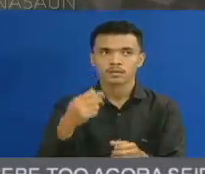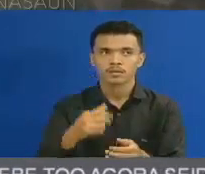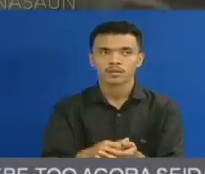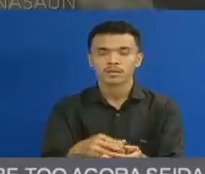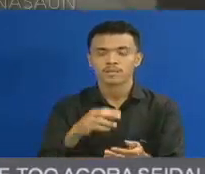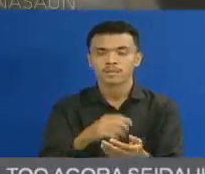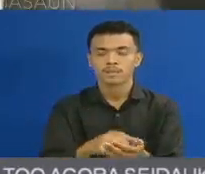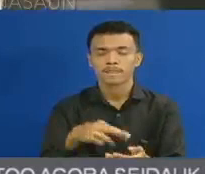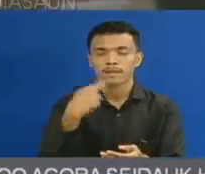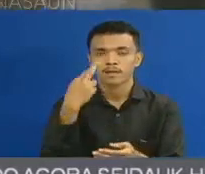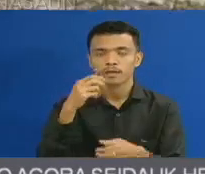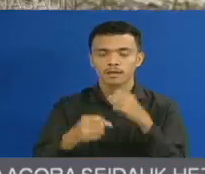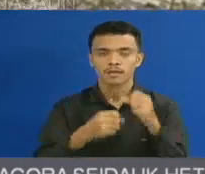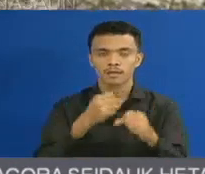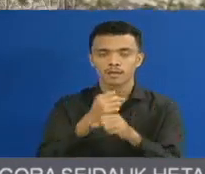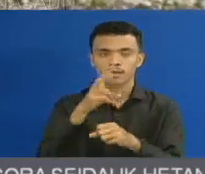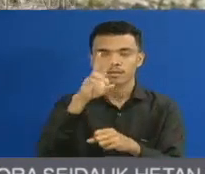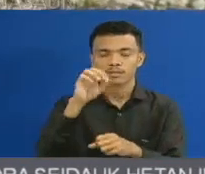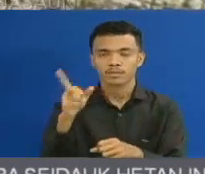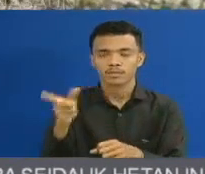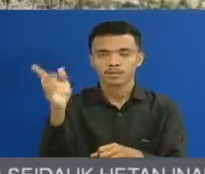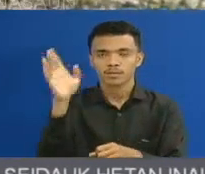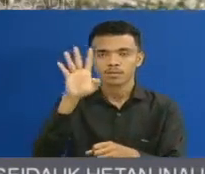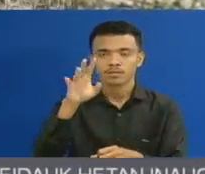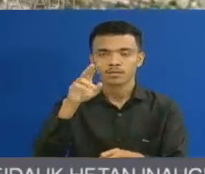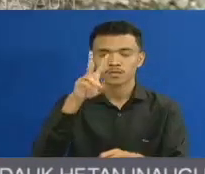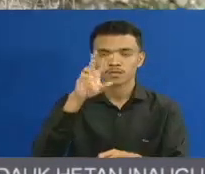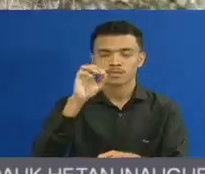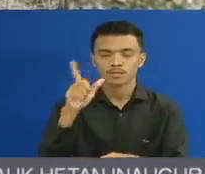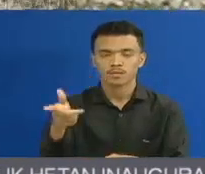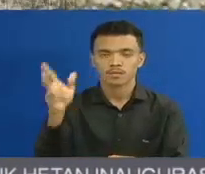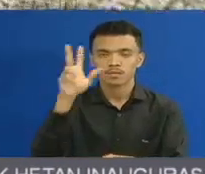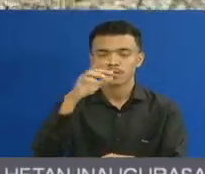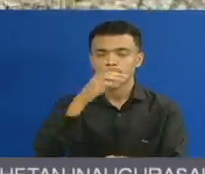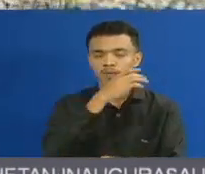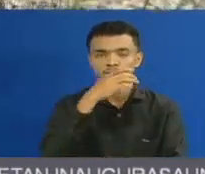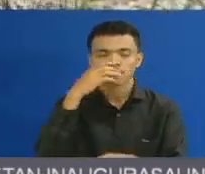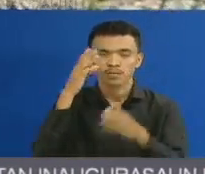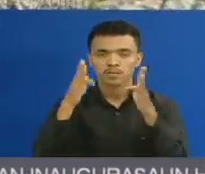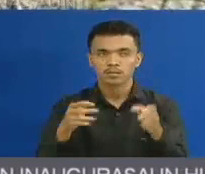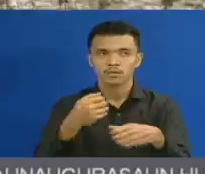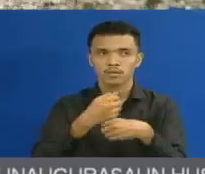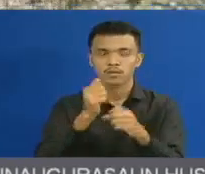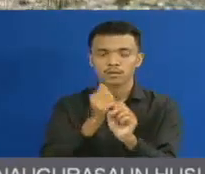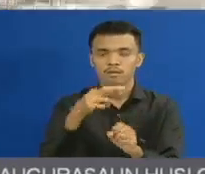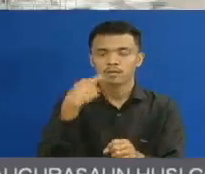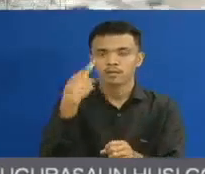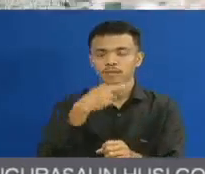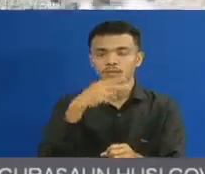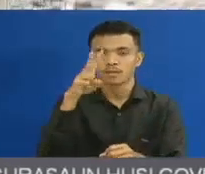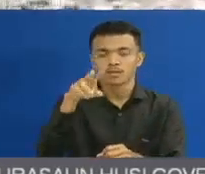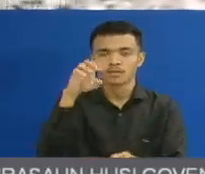negarante produção rara e atina em rua do Nulo Recinhat. E atina em rua Sanulo Recintolo, agricultor Sira Halonatar hectares atos